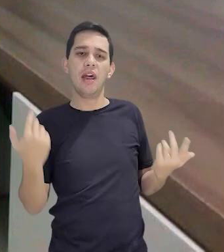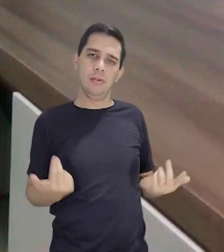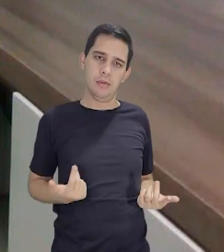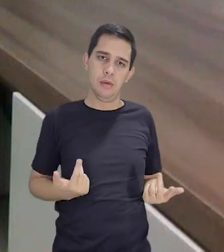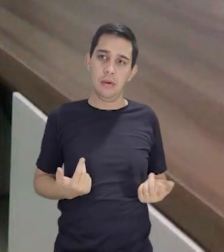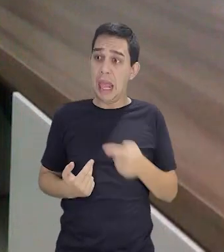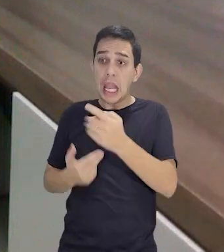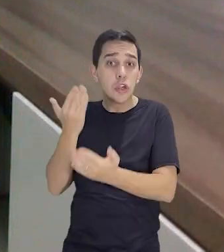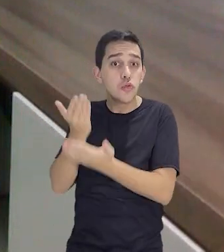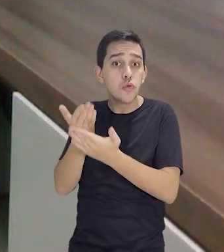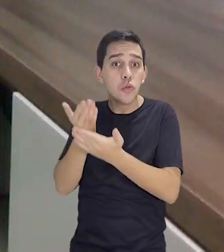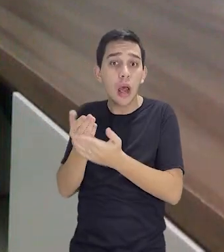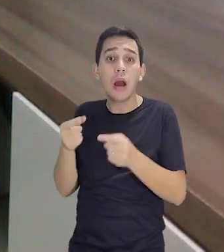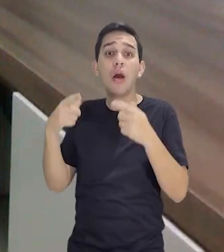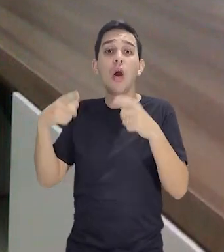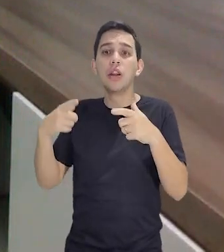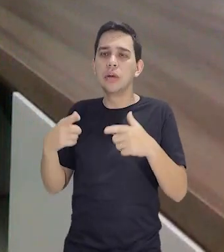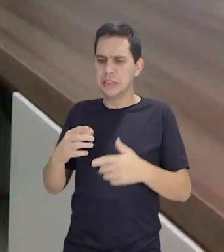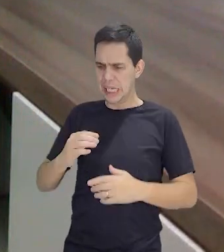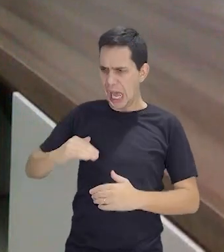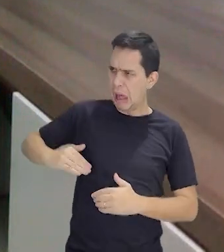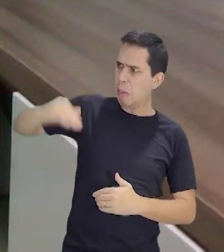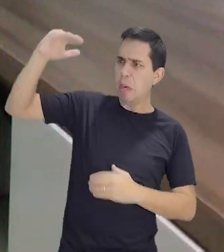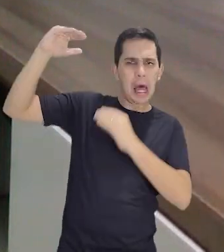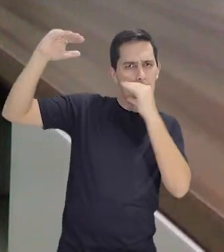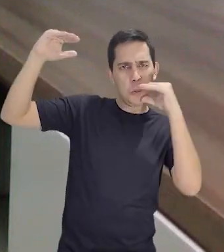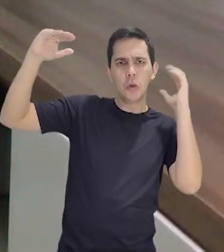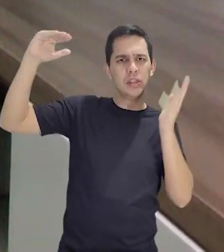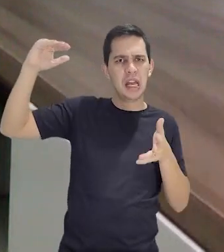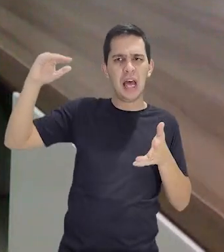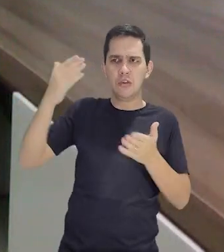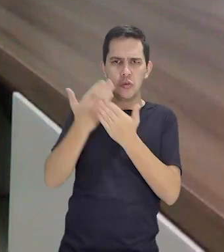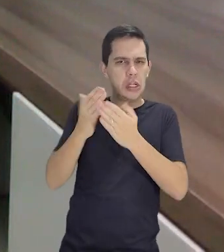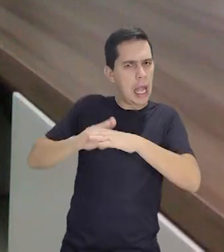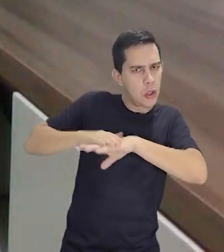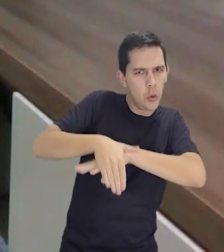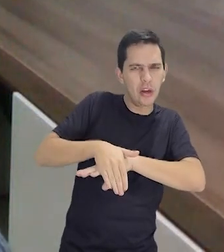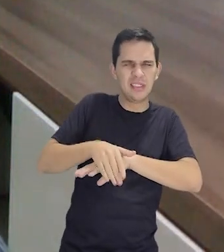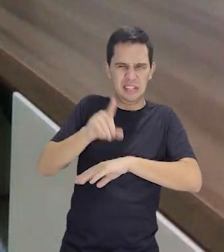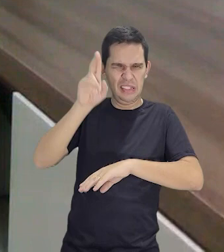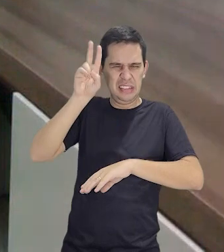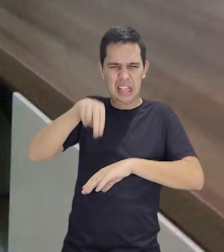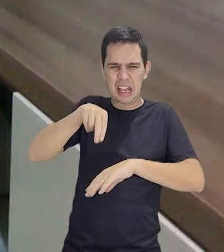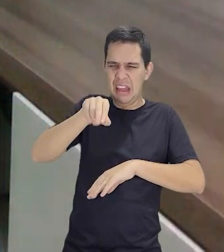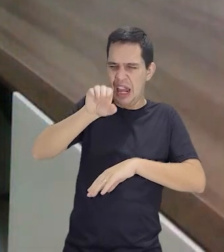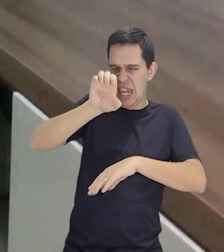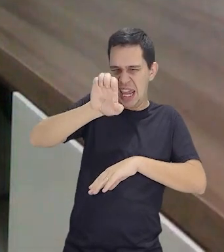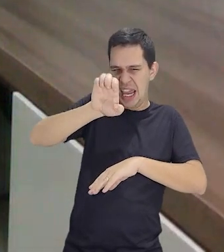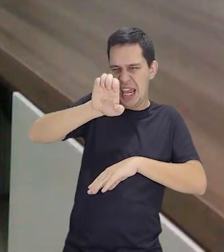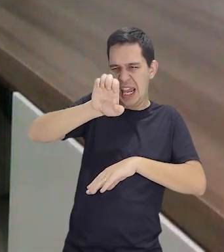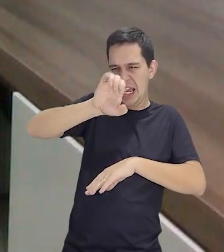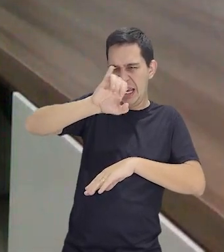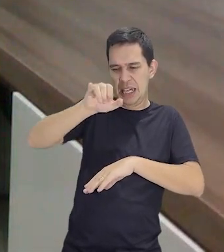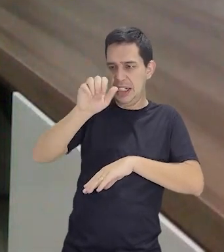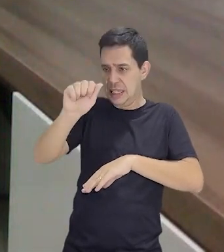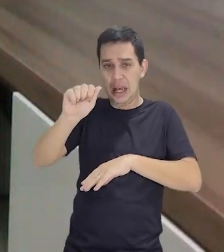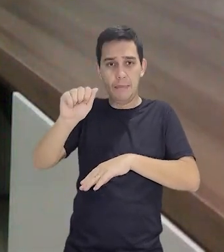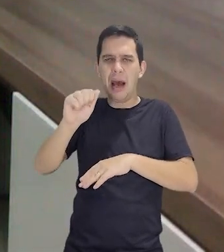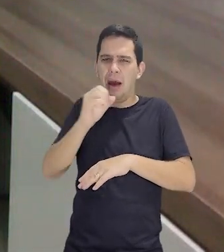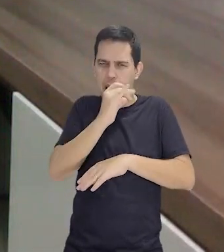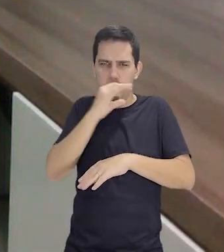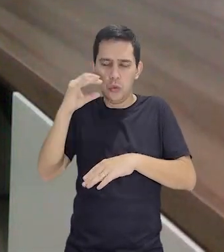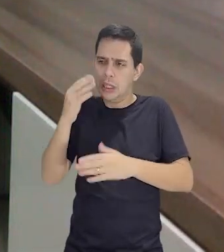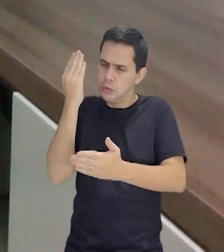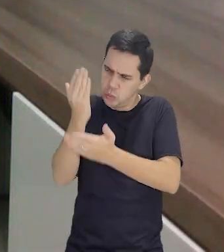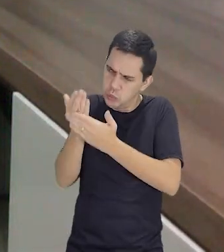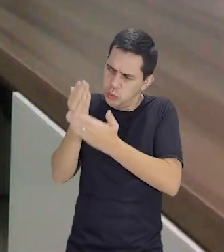de adulta, por iniciativa própria, e à noite, fazendo aquele EJA, que é um sistema de educação para adultos, e mesmo assim com certa